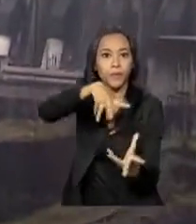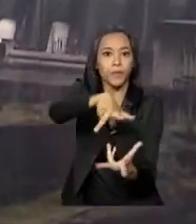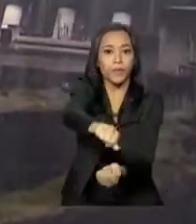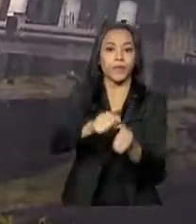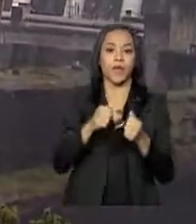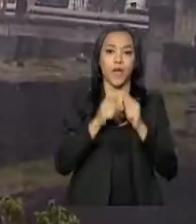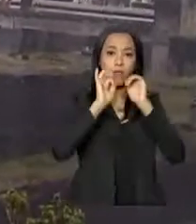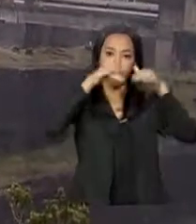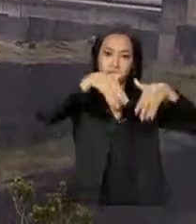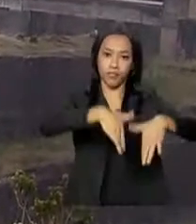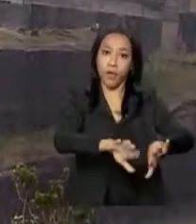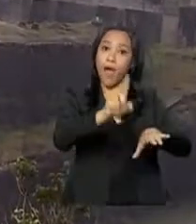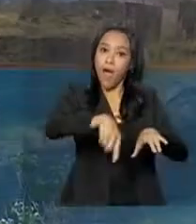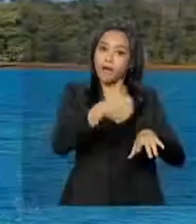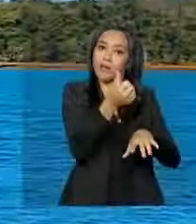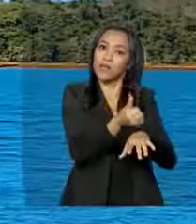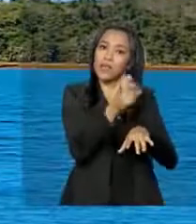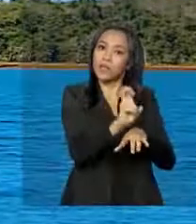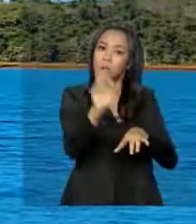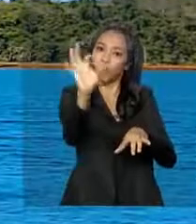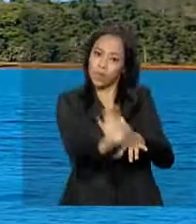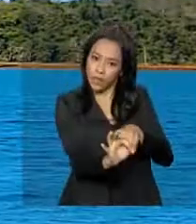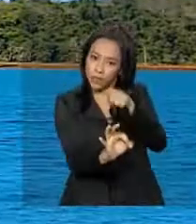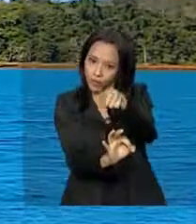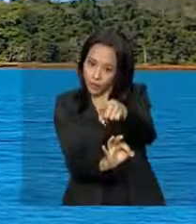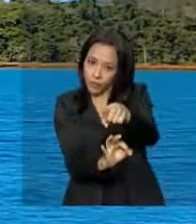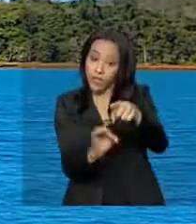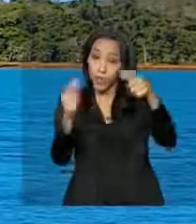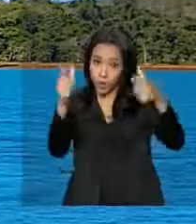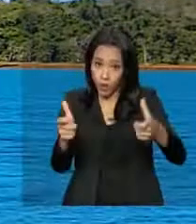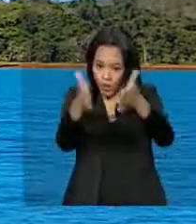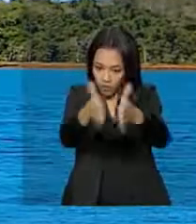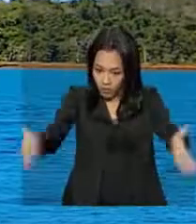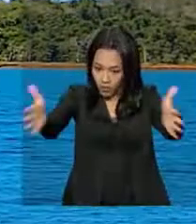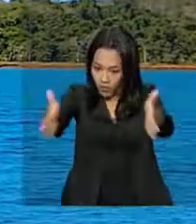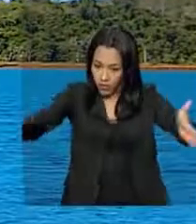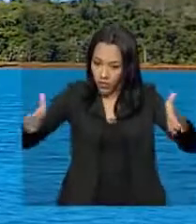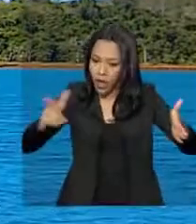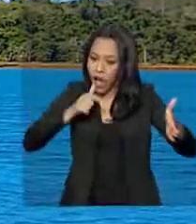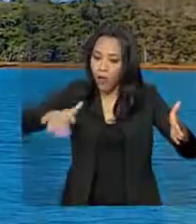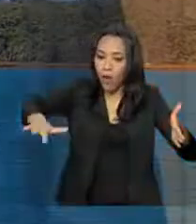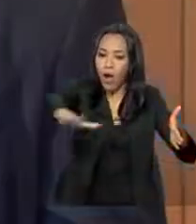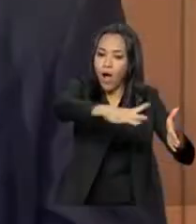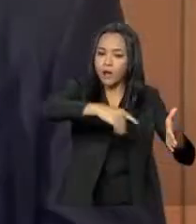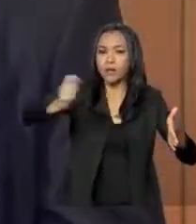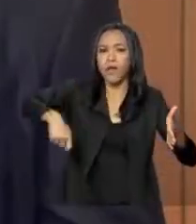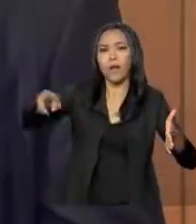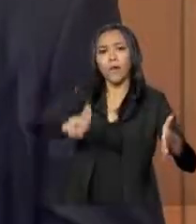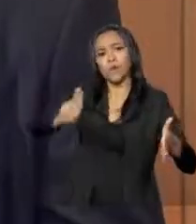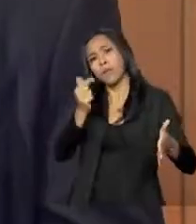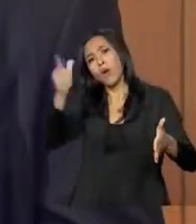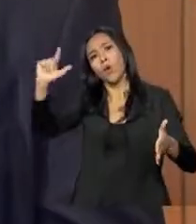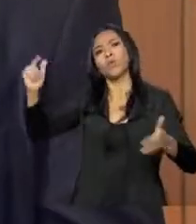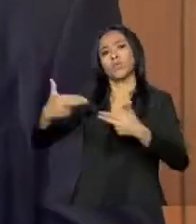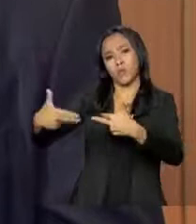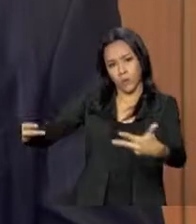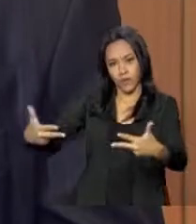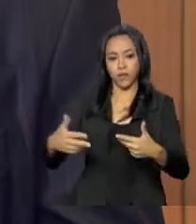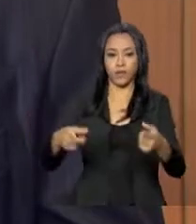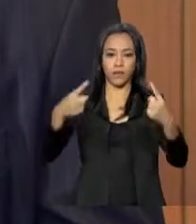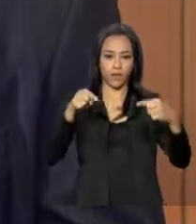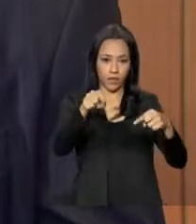de 60% dessa produção. E os reservatórios podem ter outra função. As